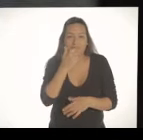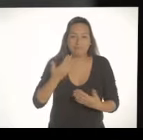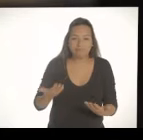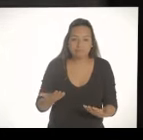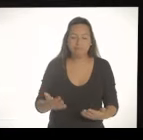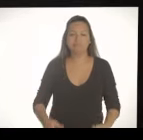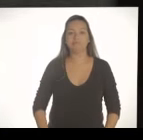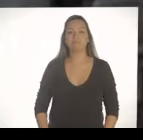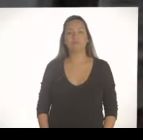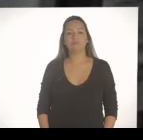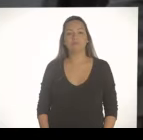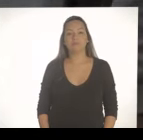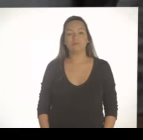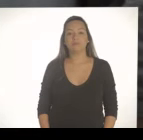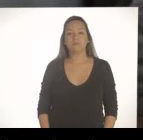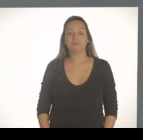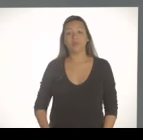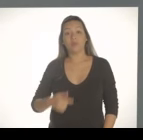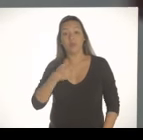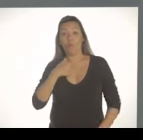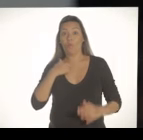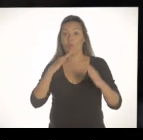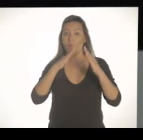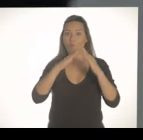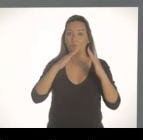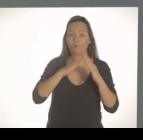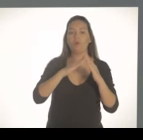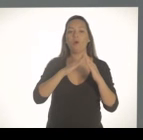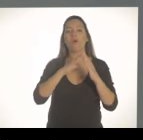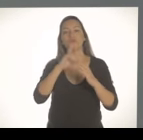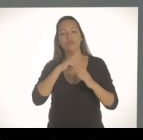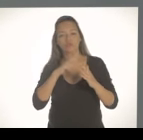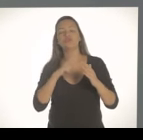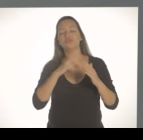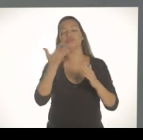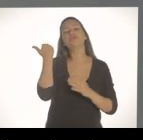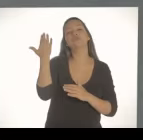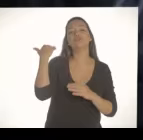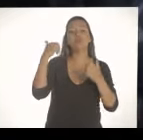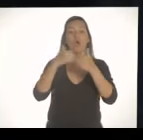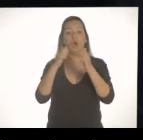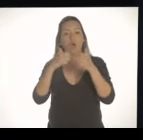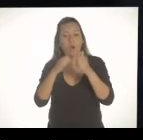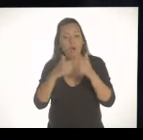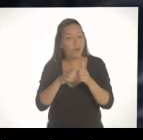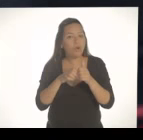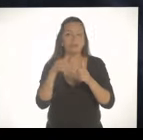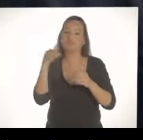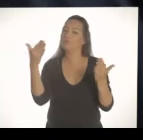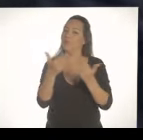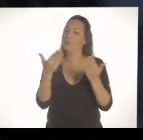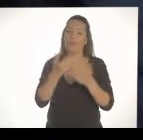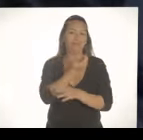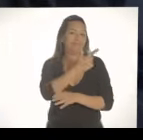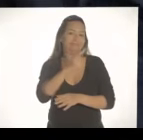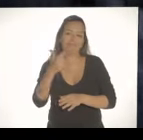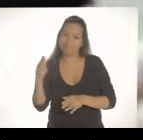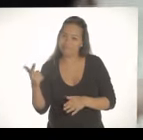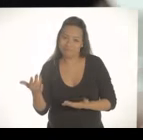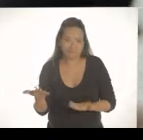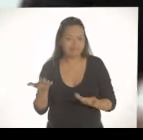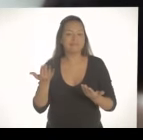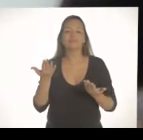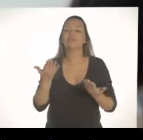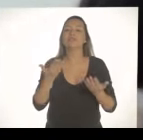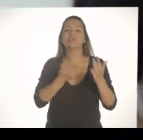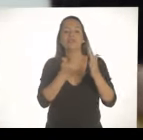lotada. No trecho onde eu moro, uma linha que atendia o bairro, hoje em dia não atende mais, isso